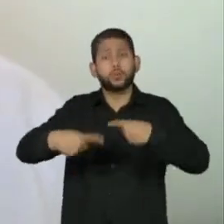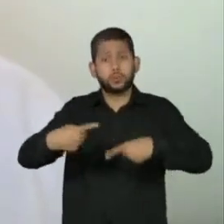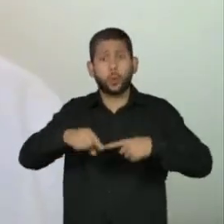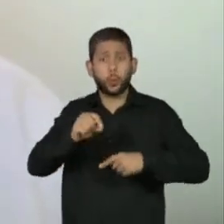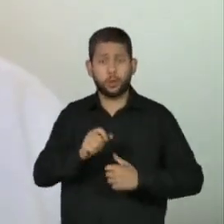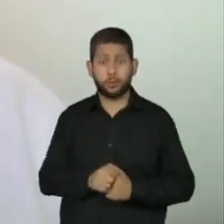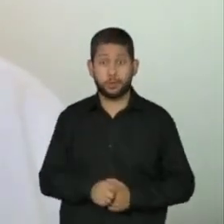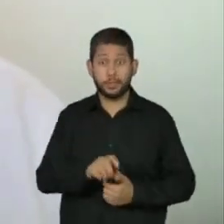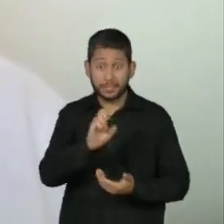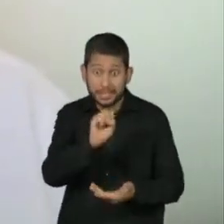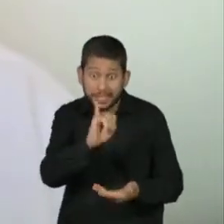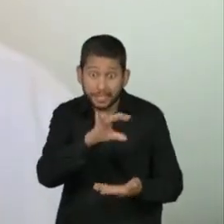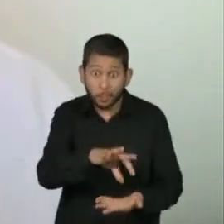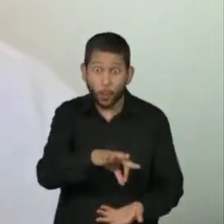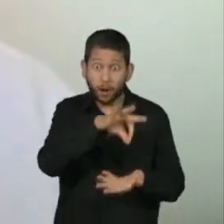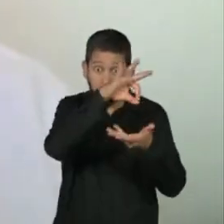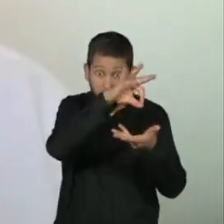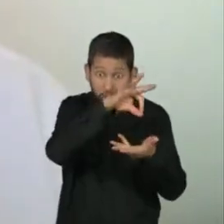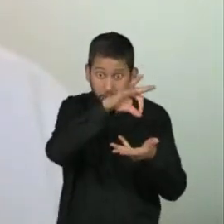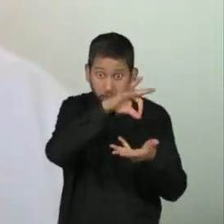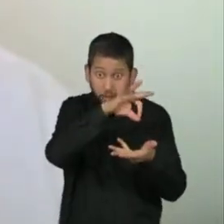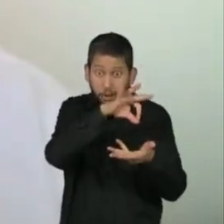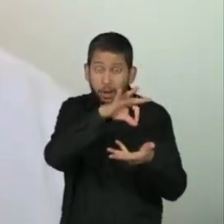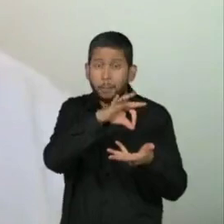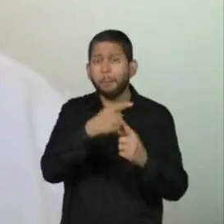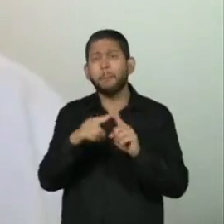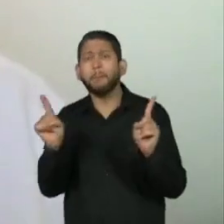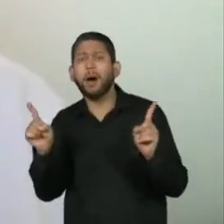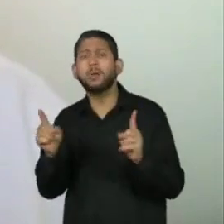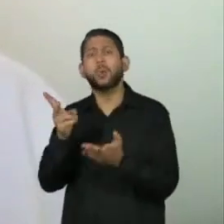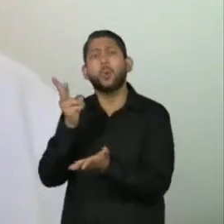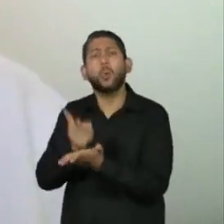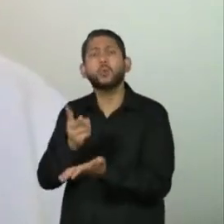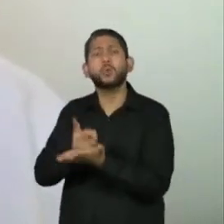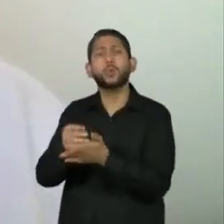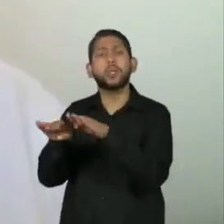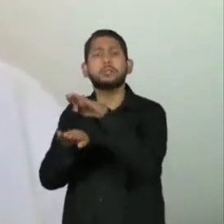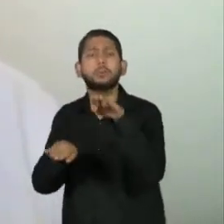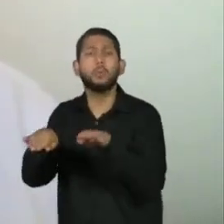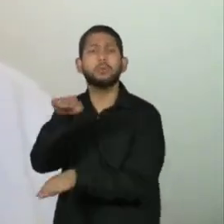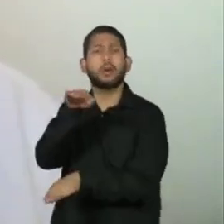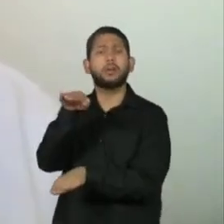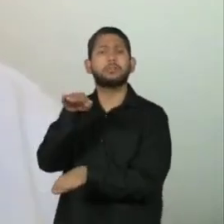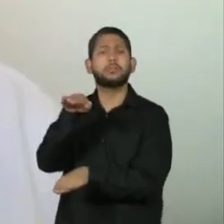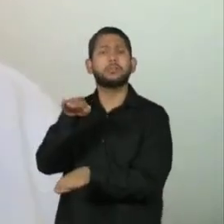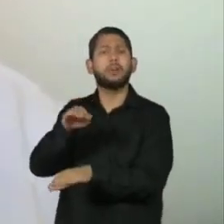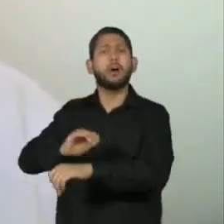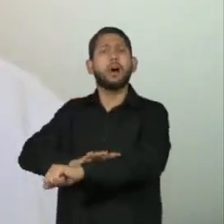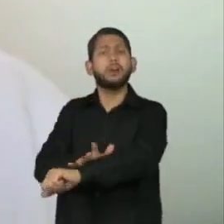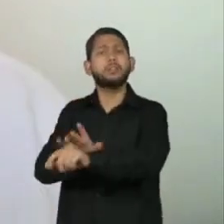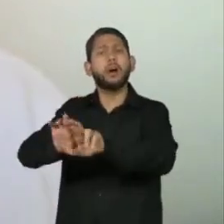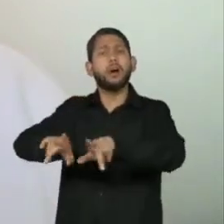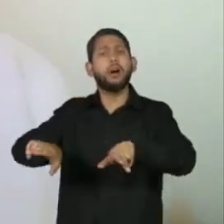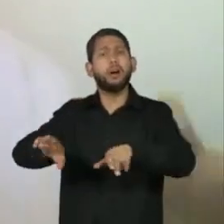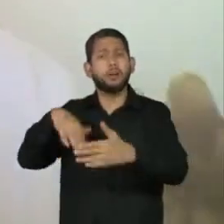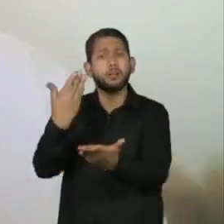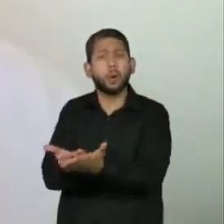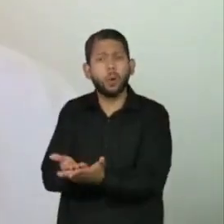sem um combate ao racismo. Não há desenvolvimento no Brasil sem um combate às desigualdades raciais.